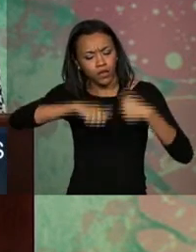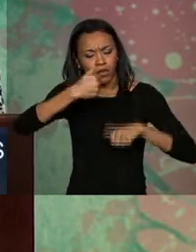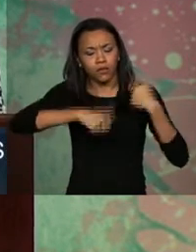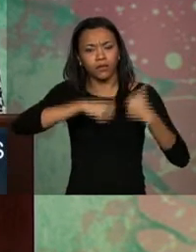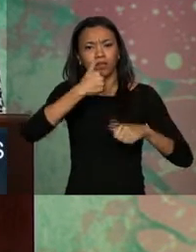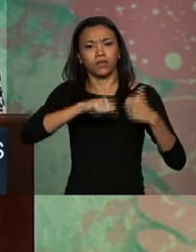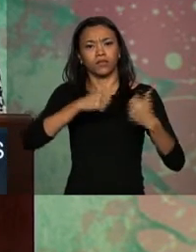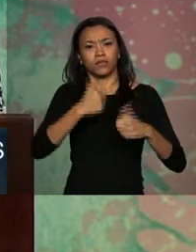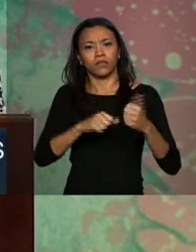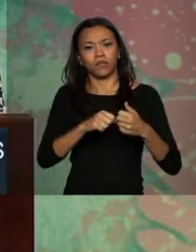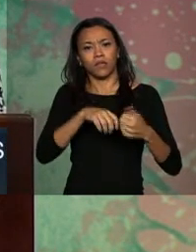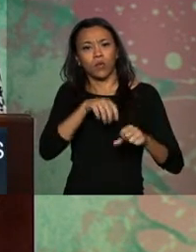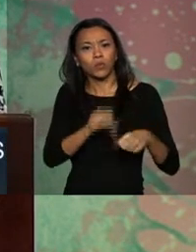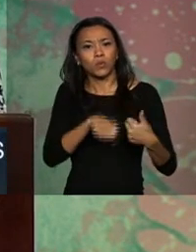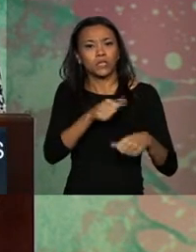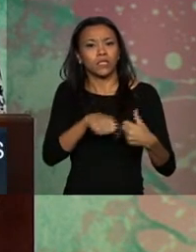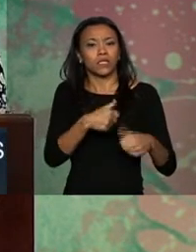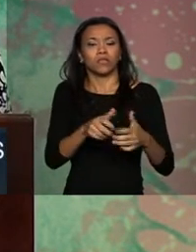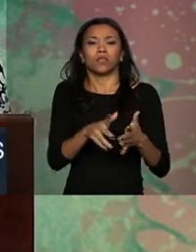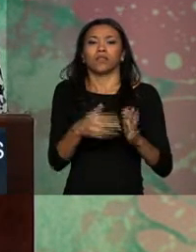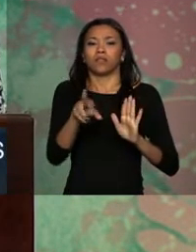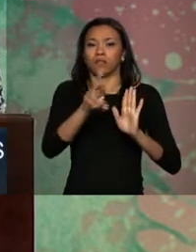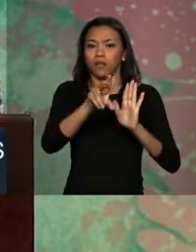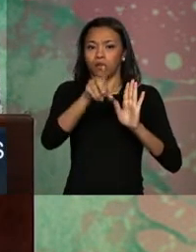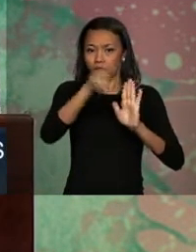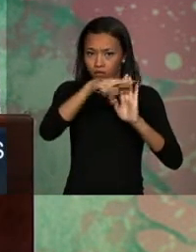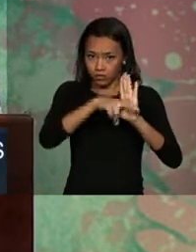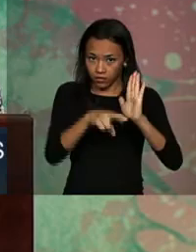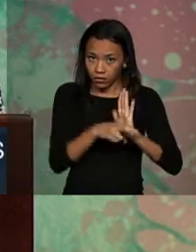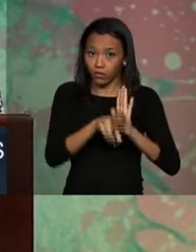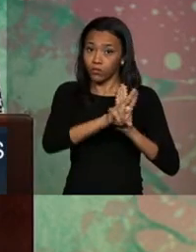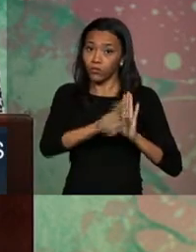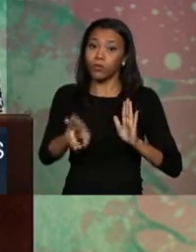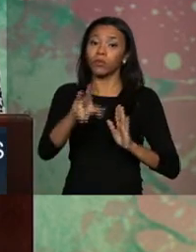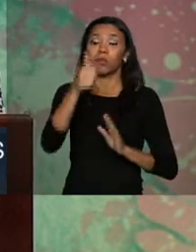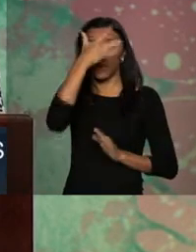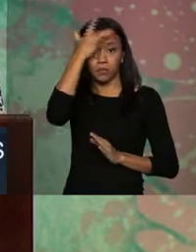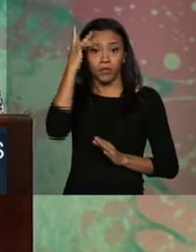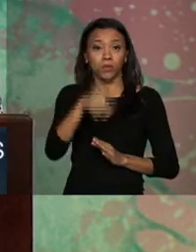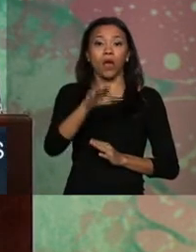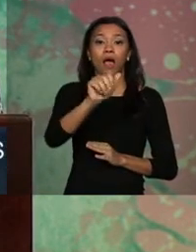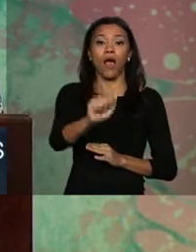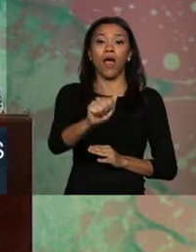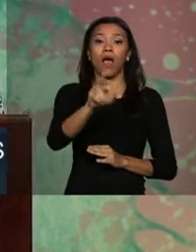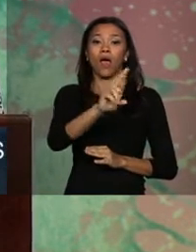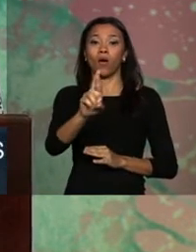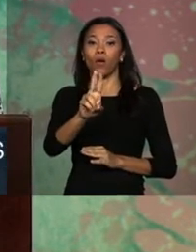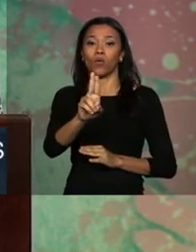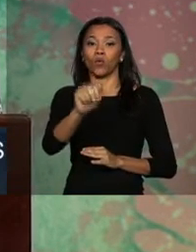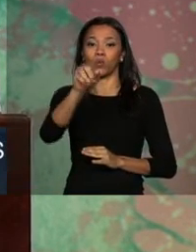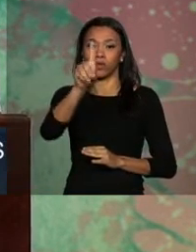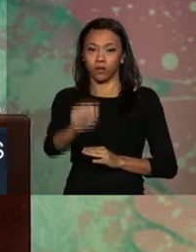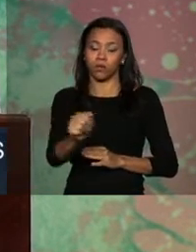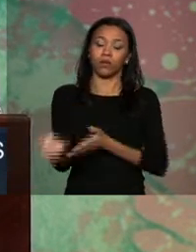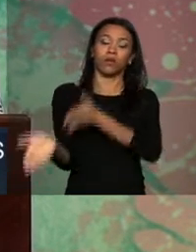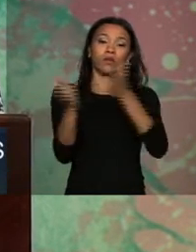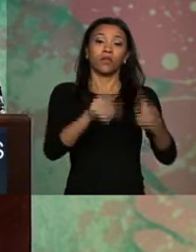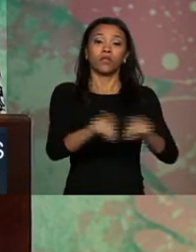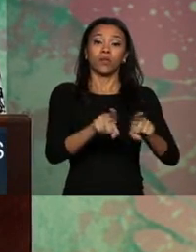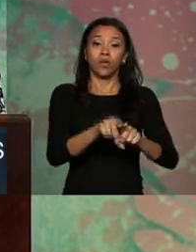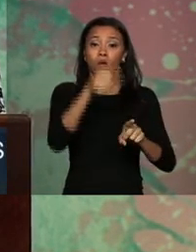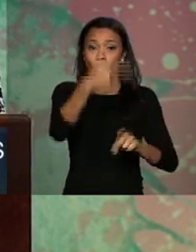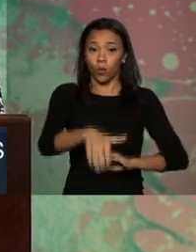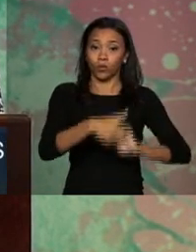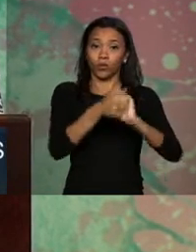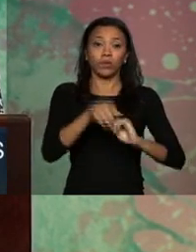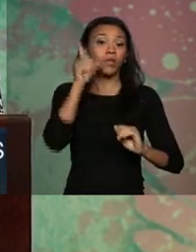do Super Simples na Câmara dos Deputados, João Arruda. Cumprimentar o deputado Carlos Melles,